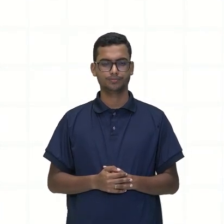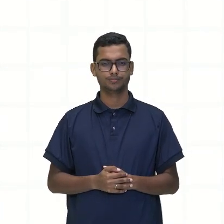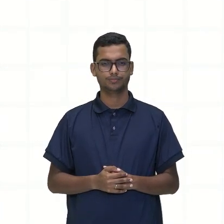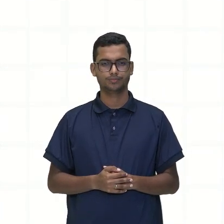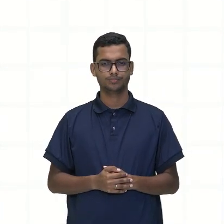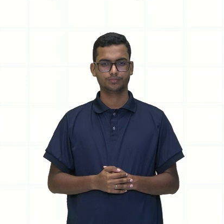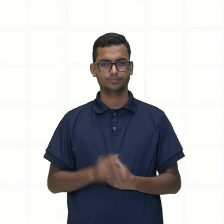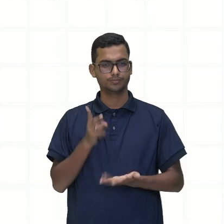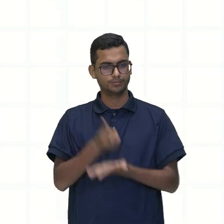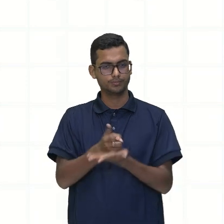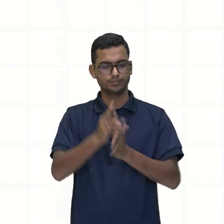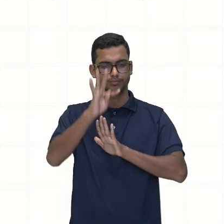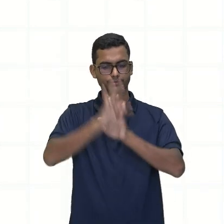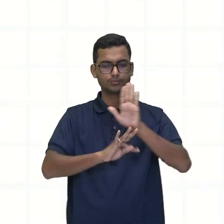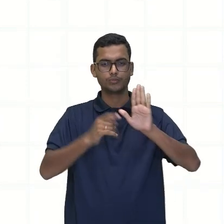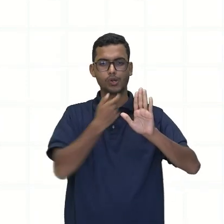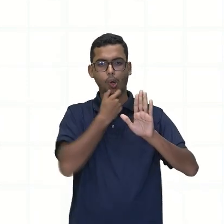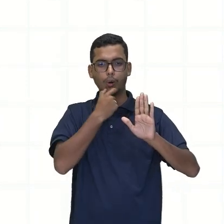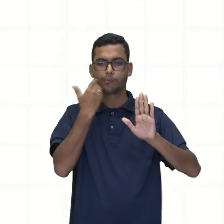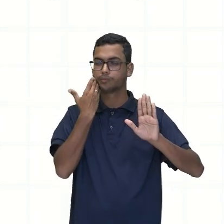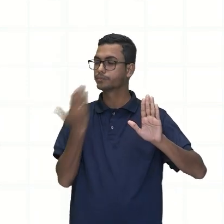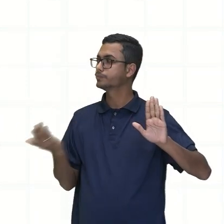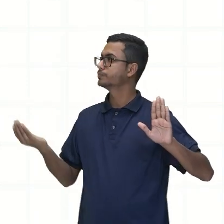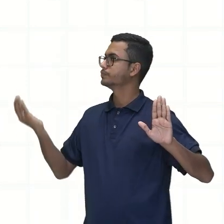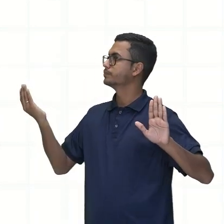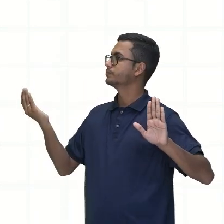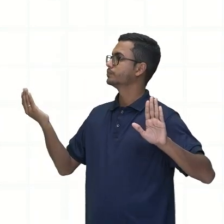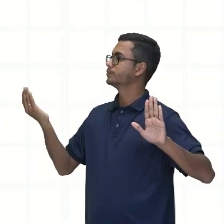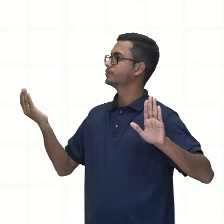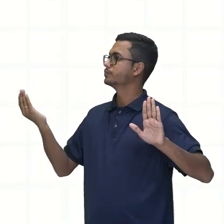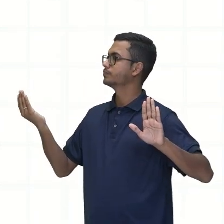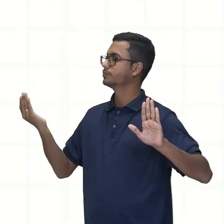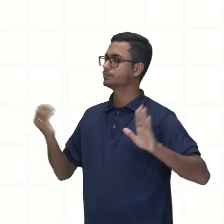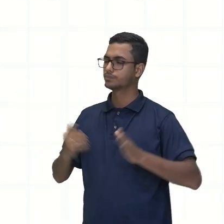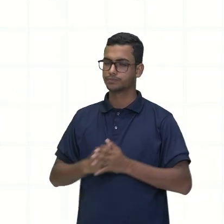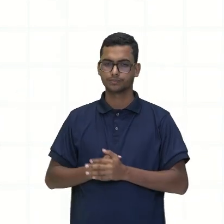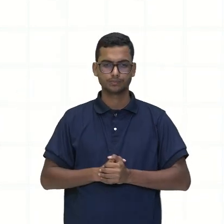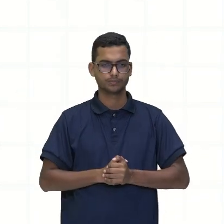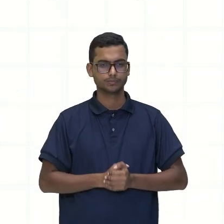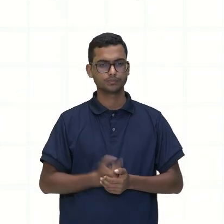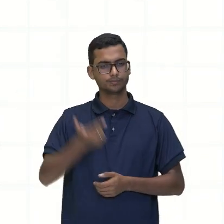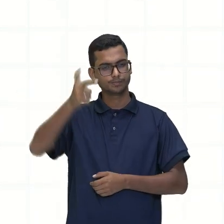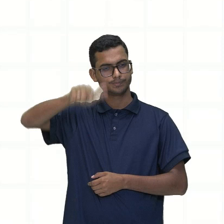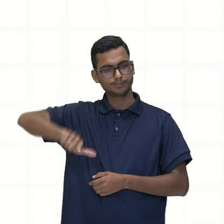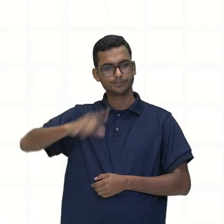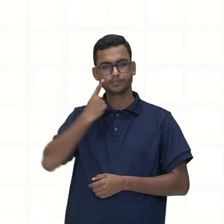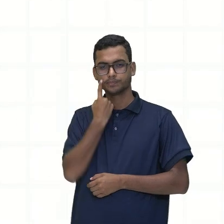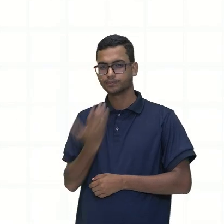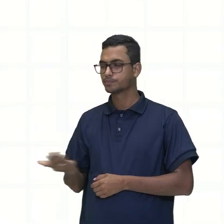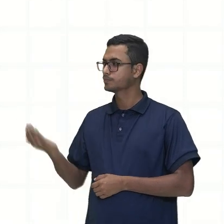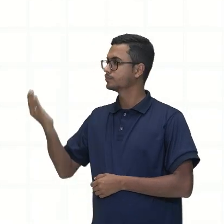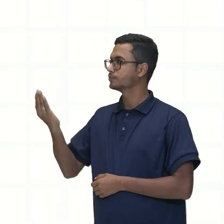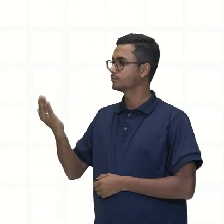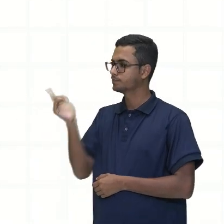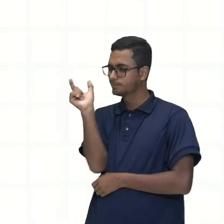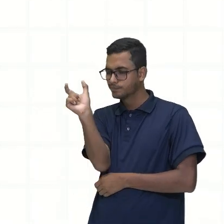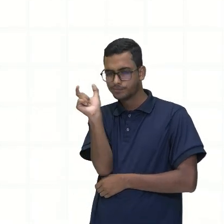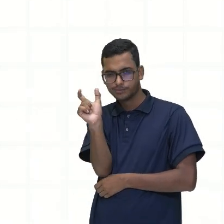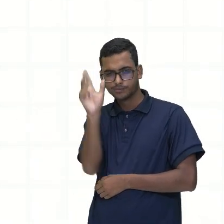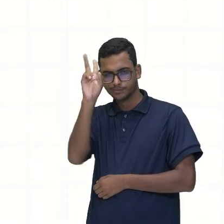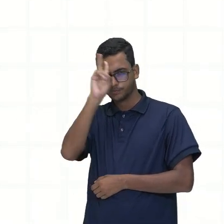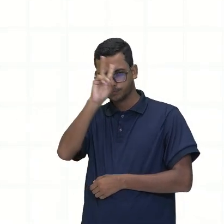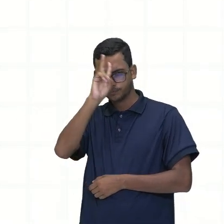The fact that the internet is a global network, novamente, global network,